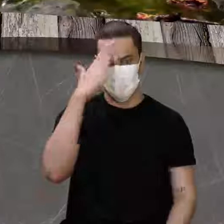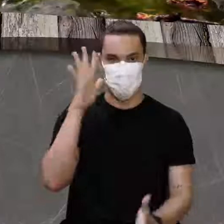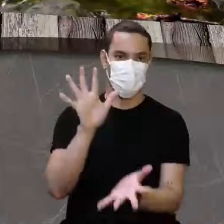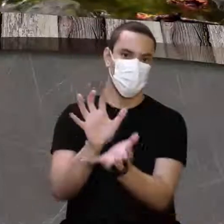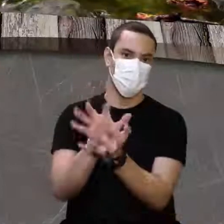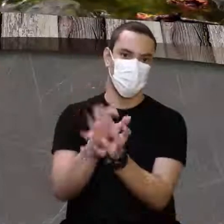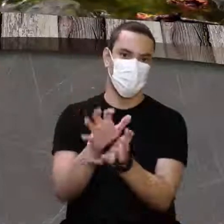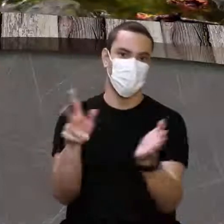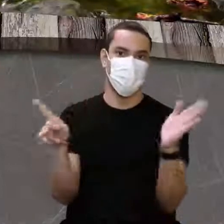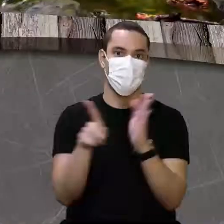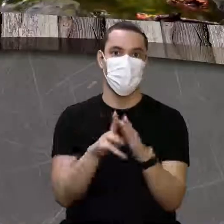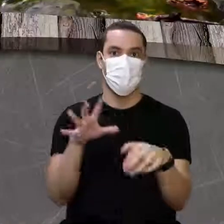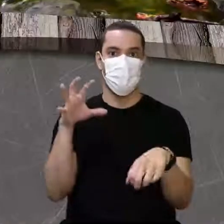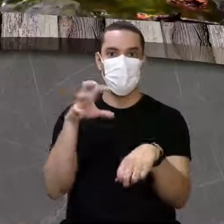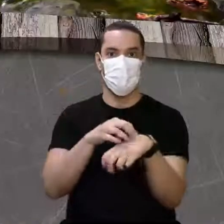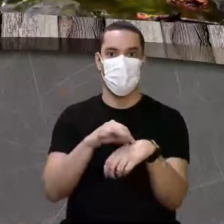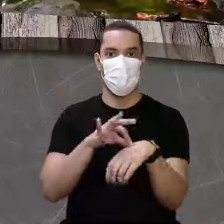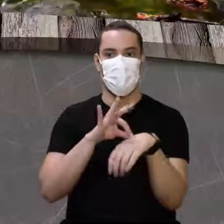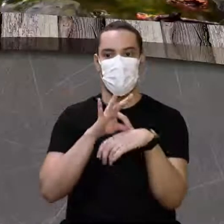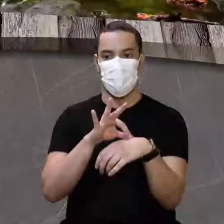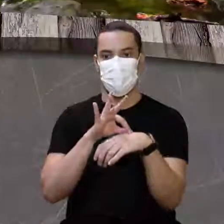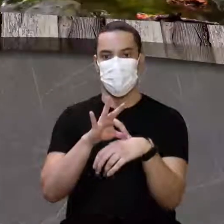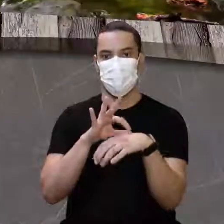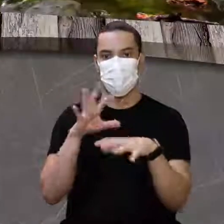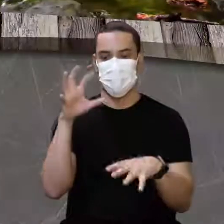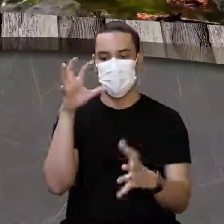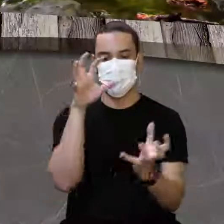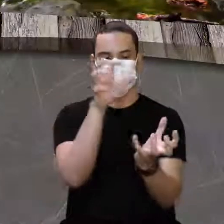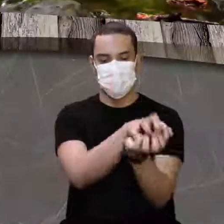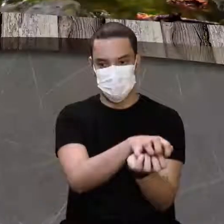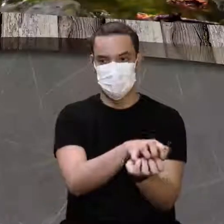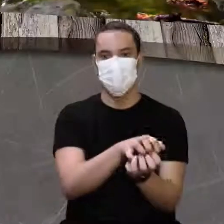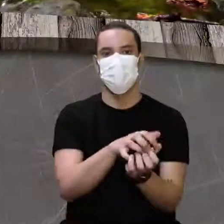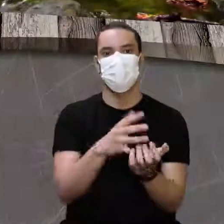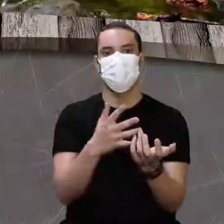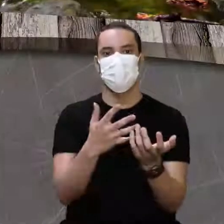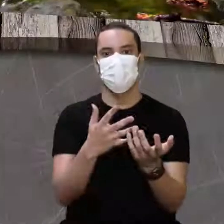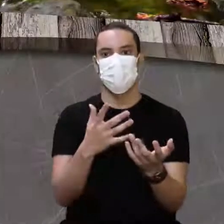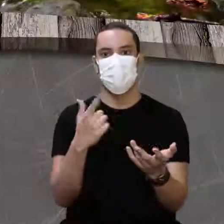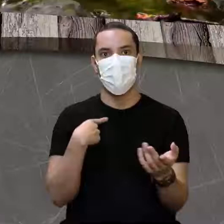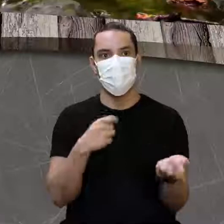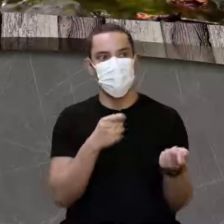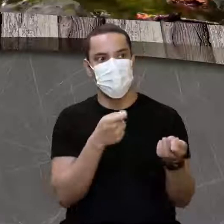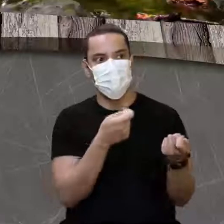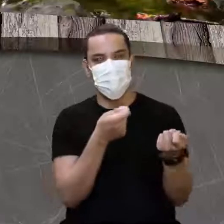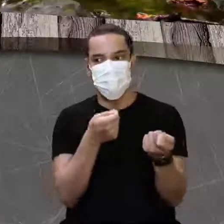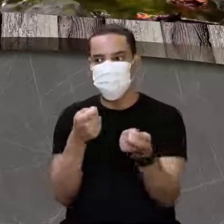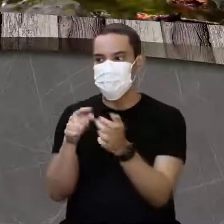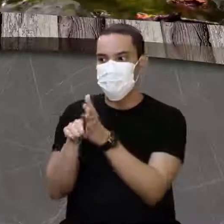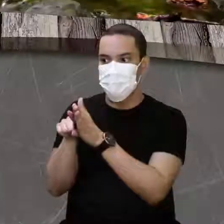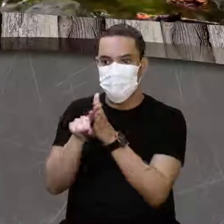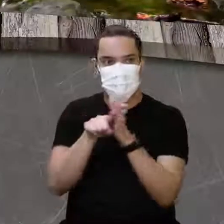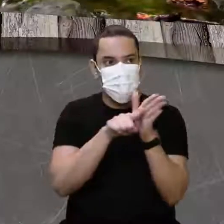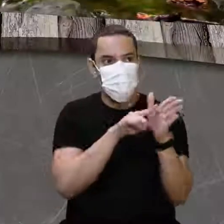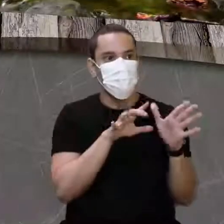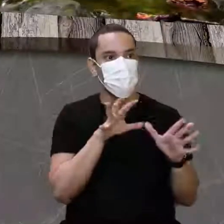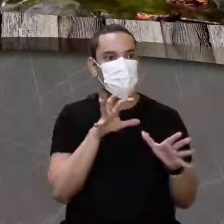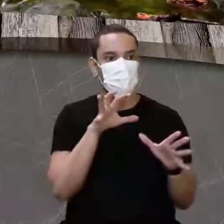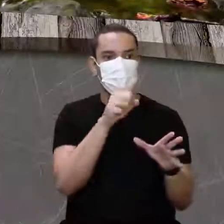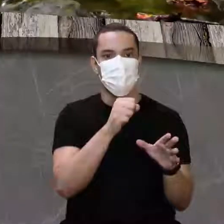animais carnívoros. Então eles caçam as suas presas,